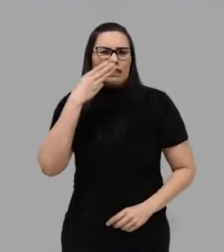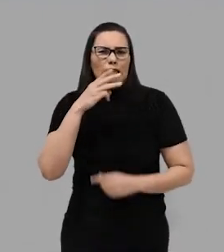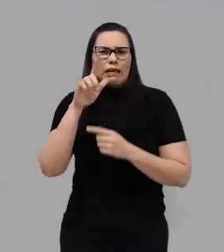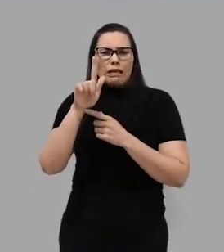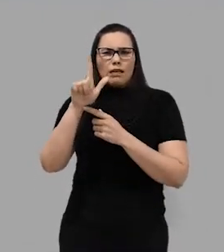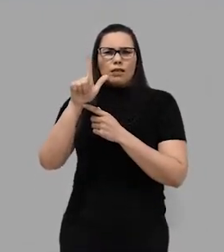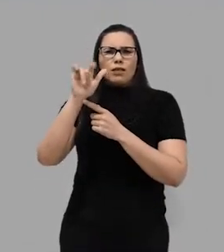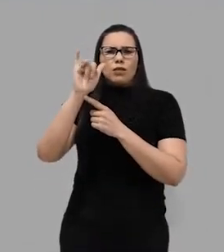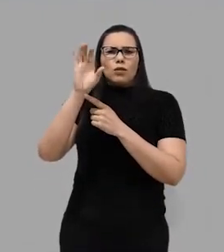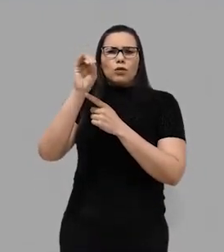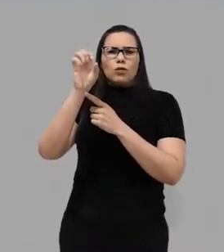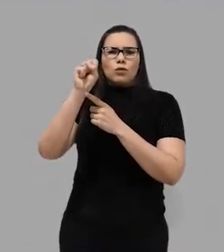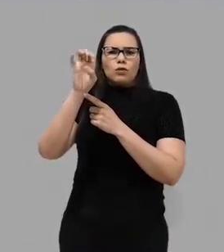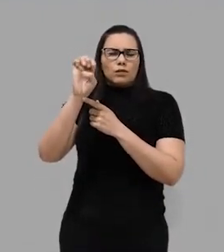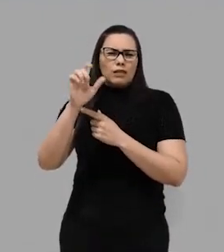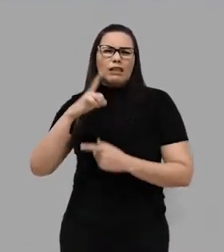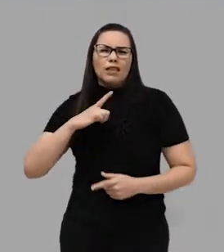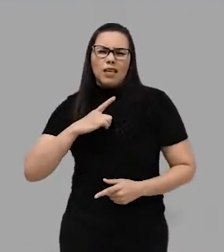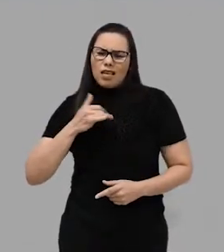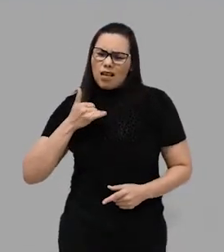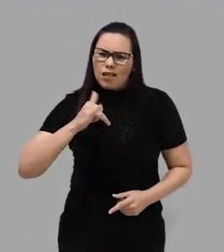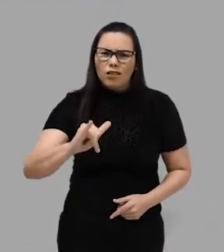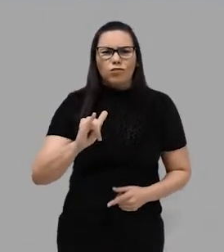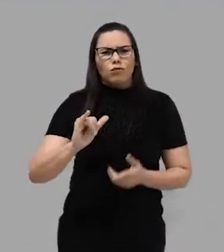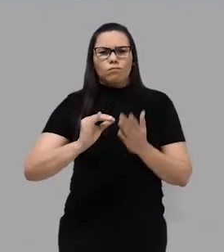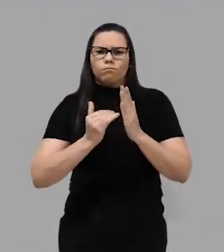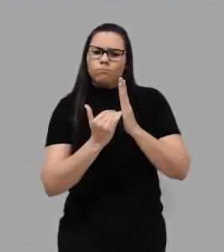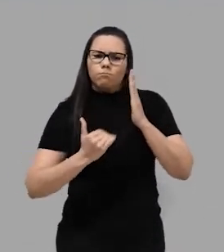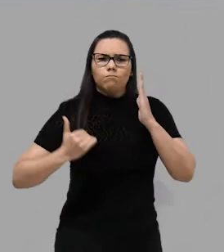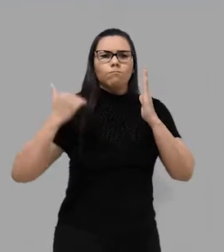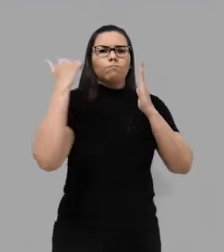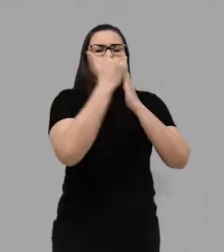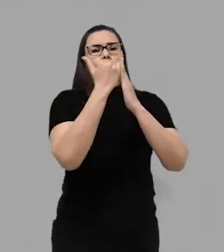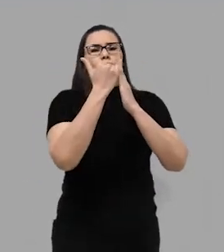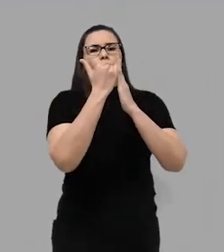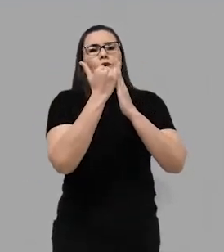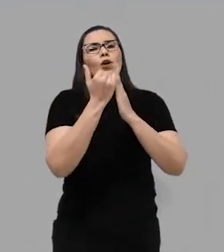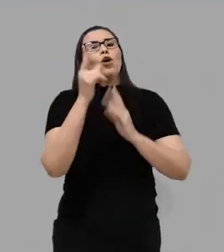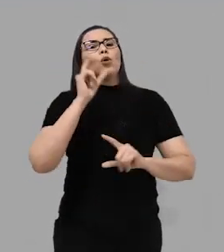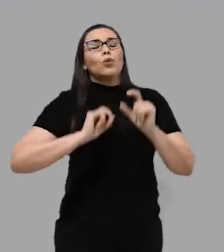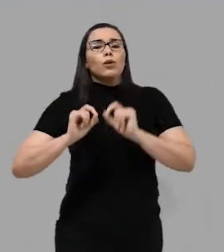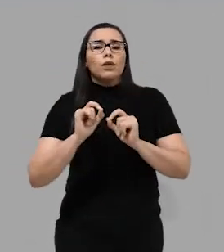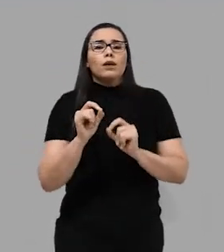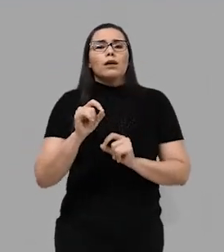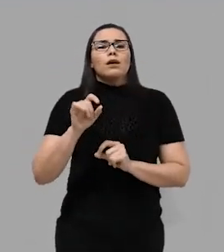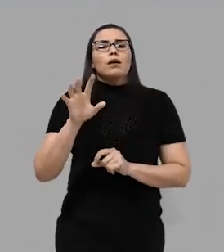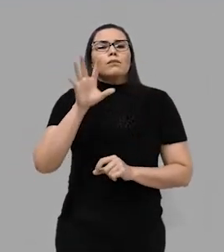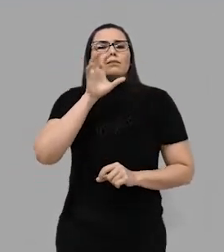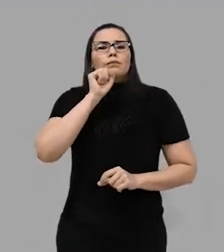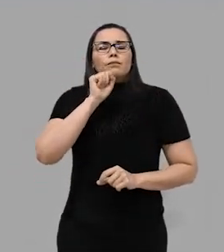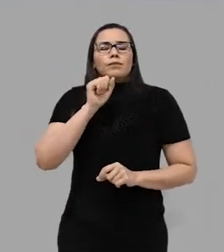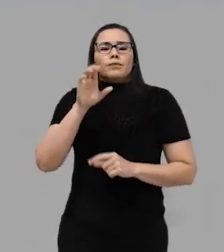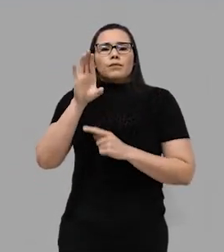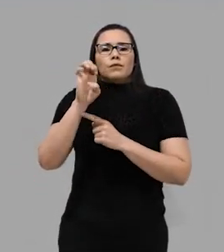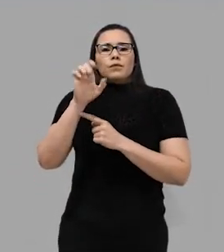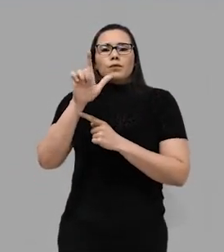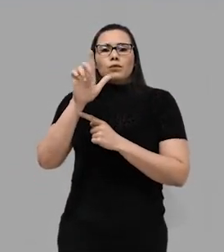toda essa energia de uma vez. Então, o que é a respiração celular? É uma reação química em